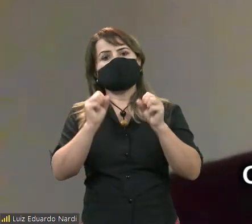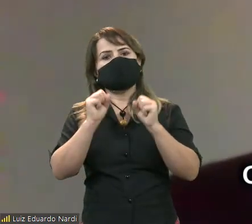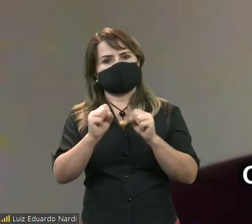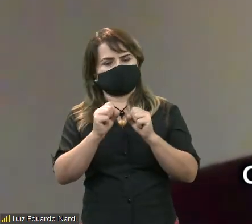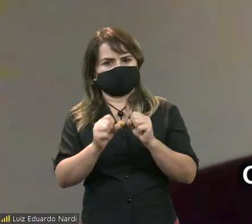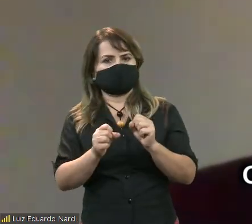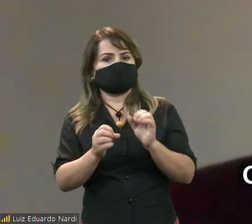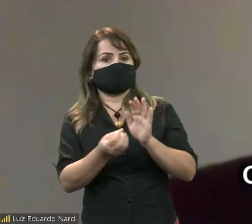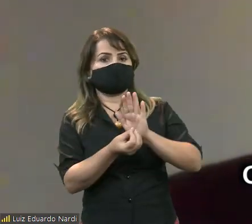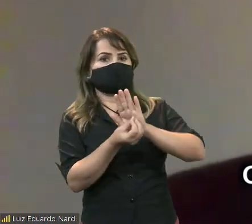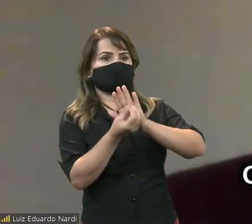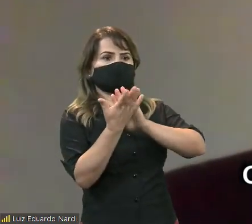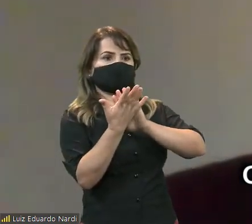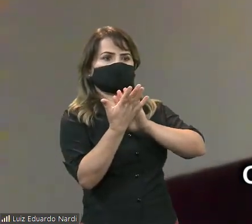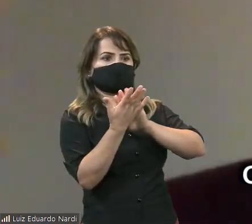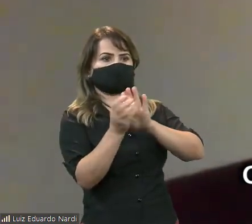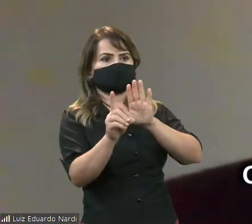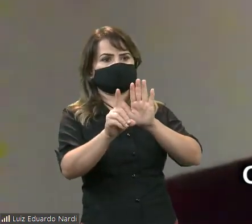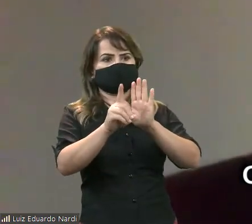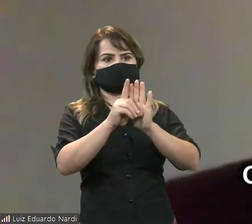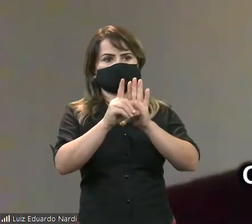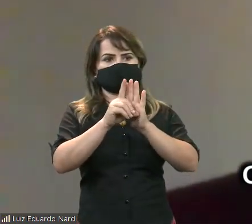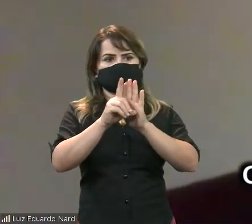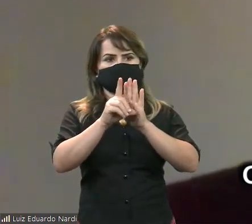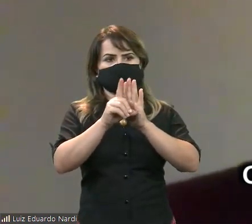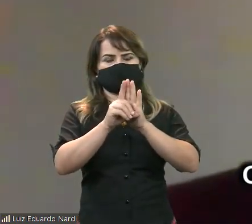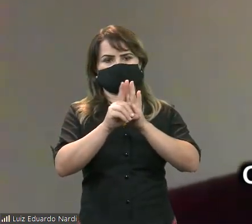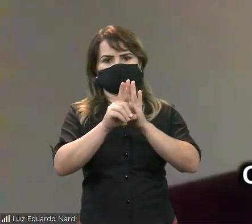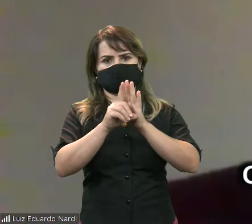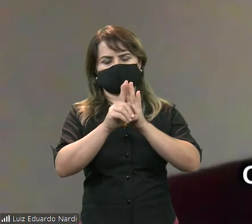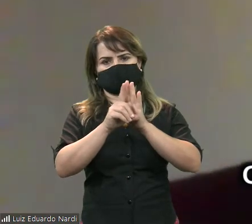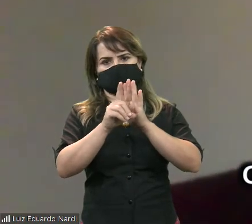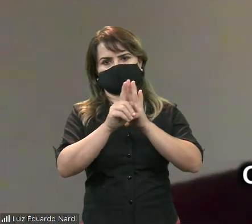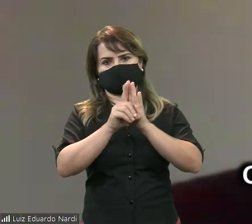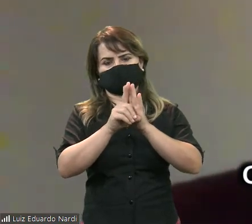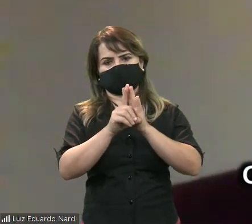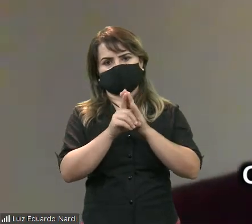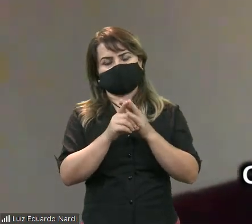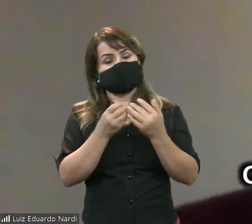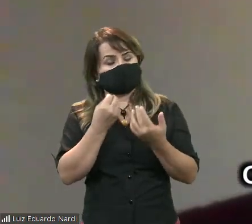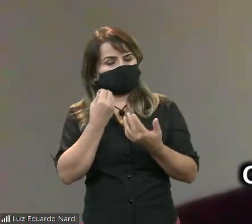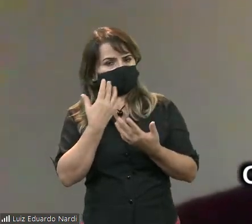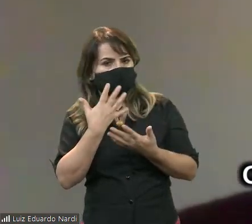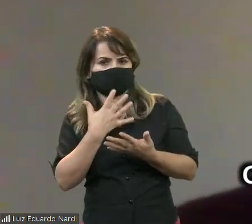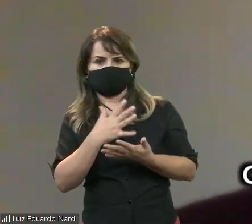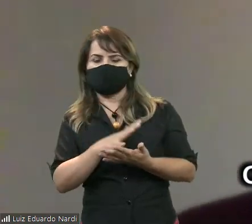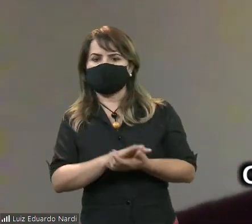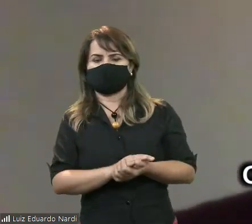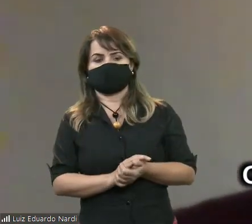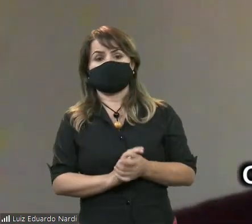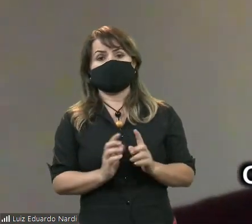por decreto. Não, tudo bem, é uma ferramenta, estudaram, mas nós